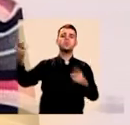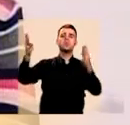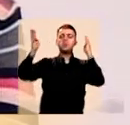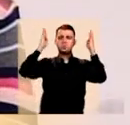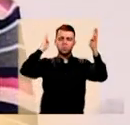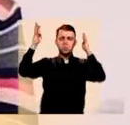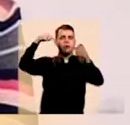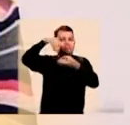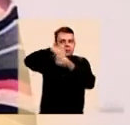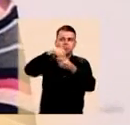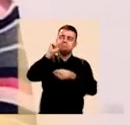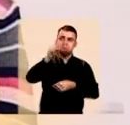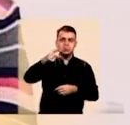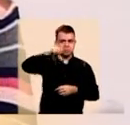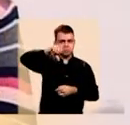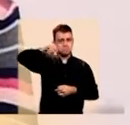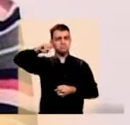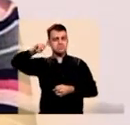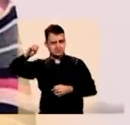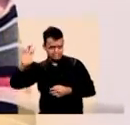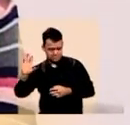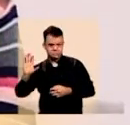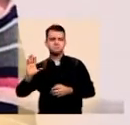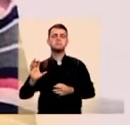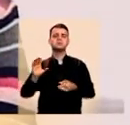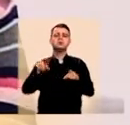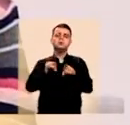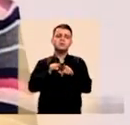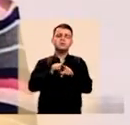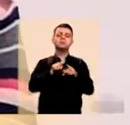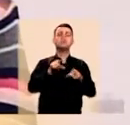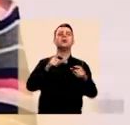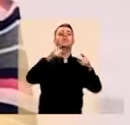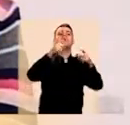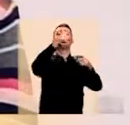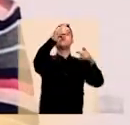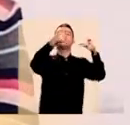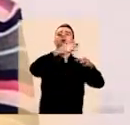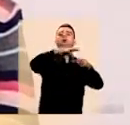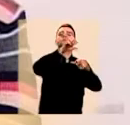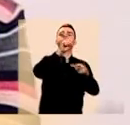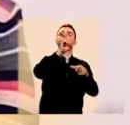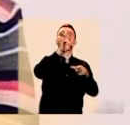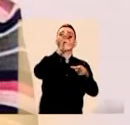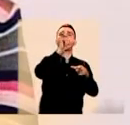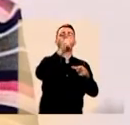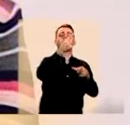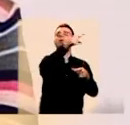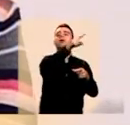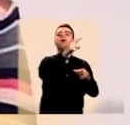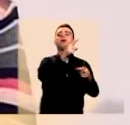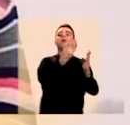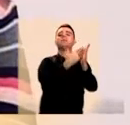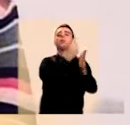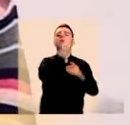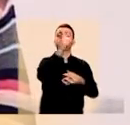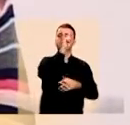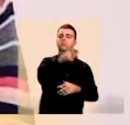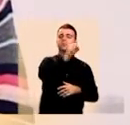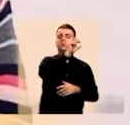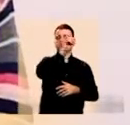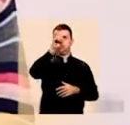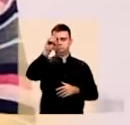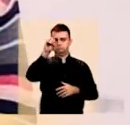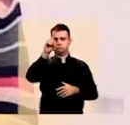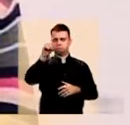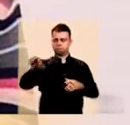biblioteca móvel está com 1.900 e uma biblioteca menor, que é de Soraya, tem 1.800. Né?